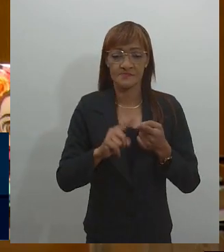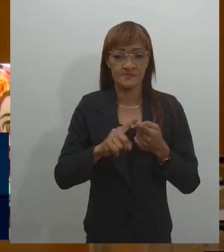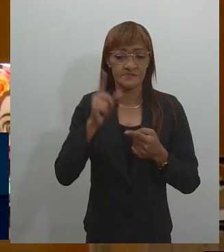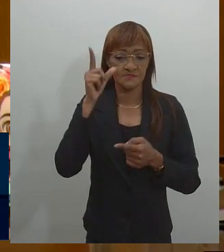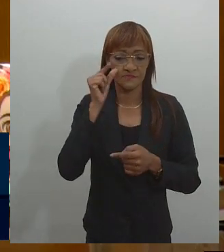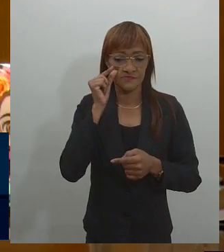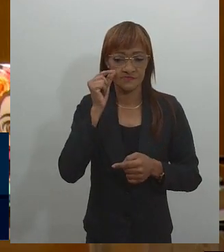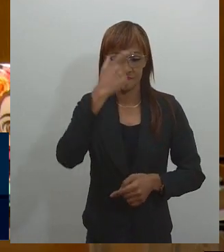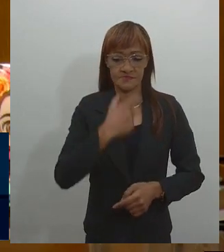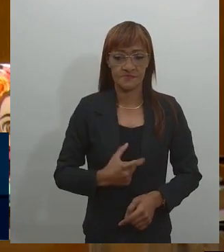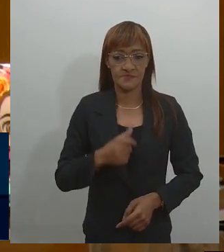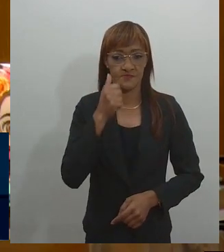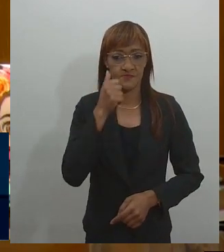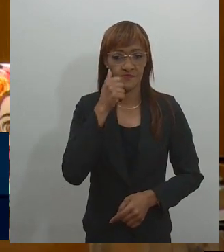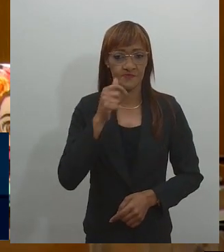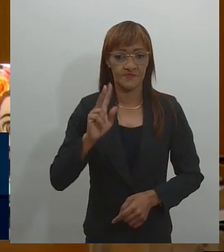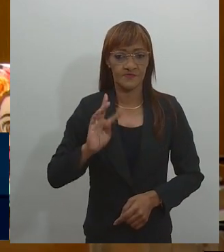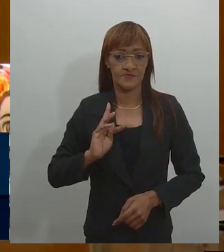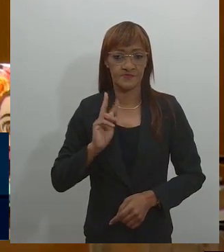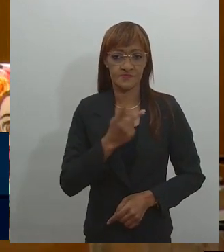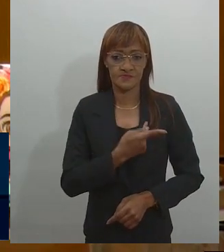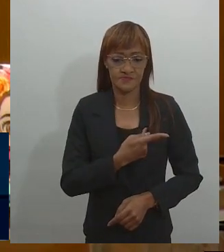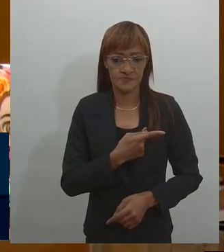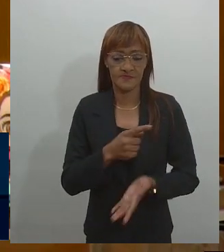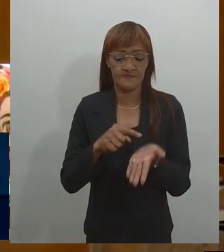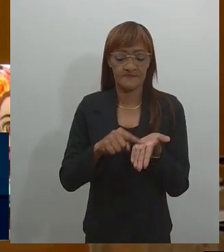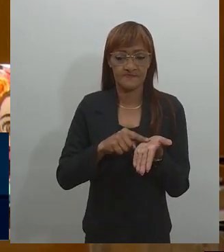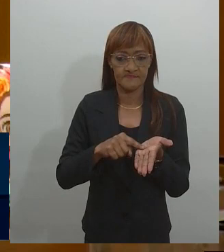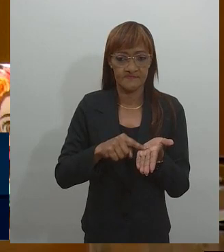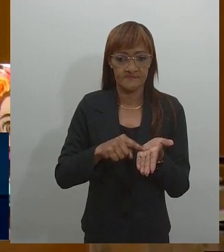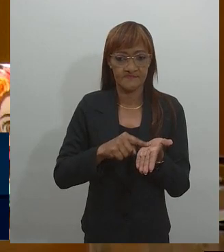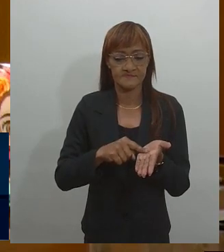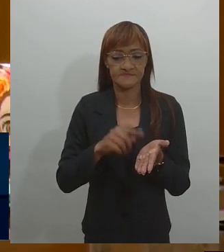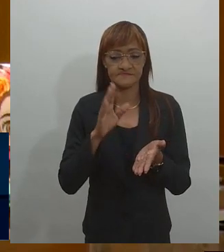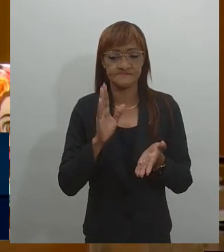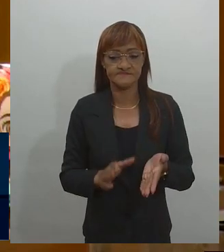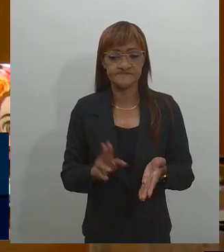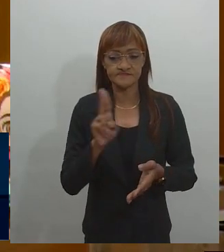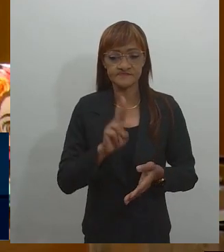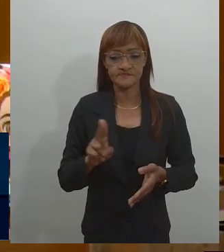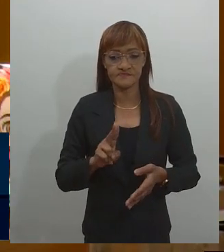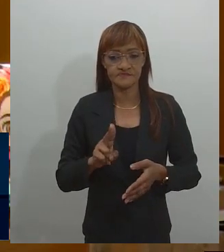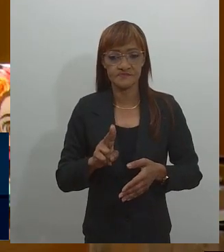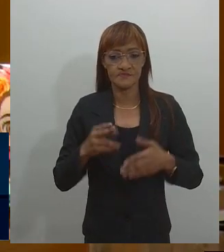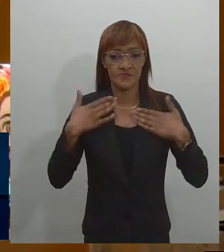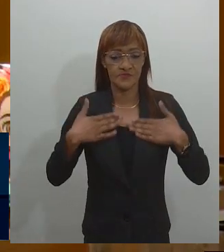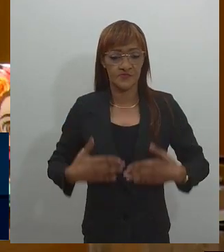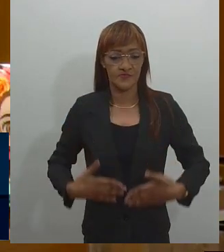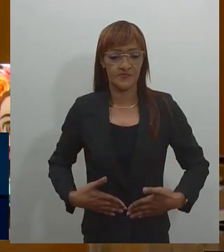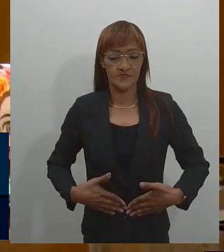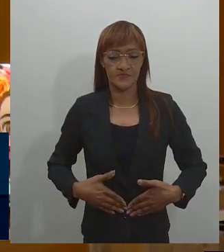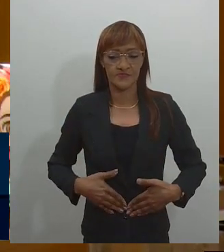de pele branca, estou com um vestido todo florido, com a base verde,